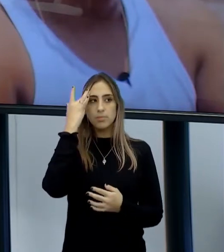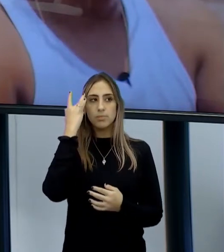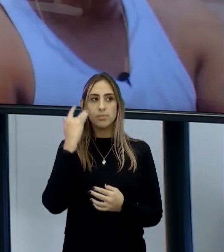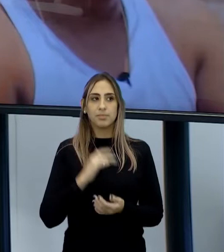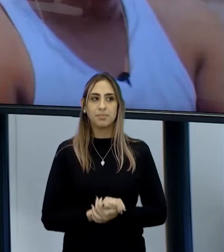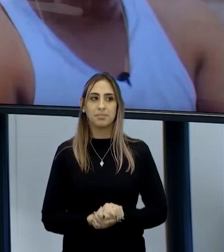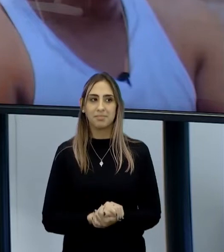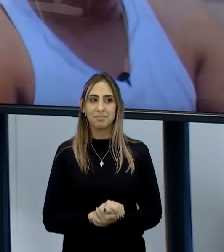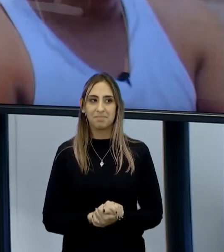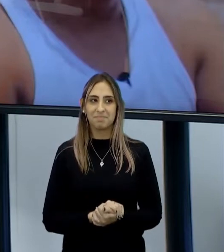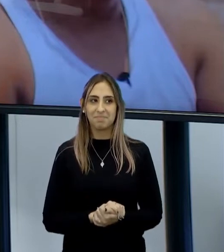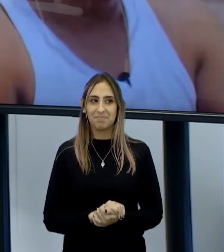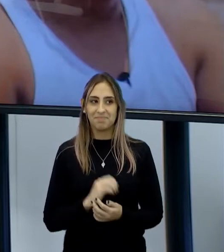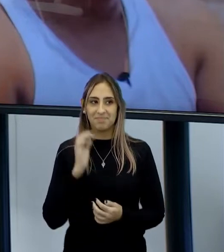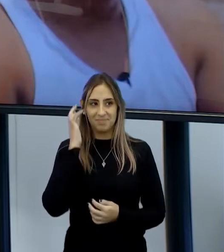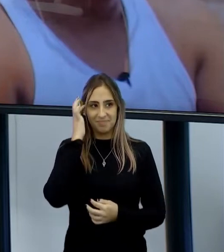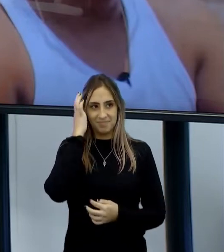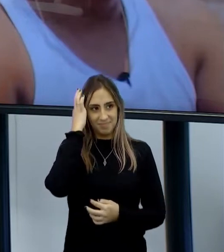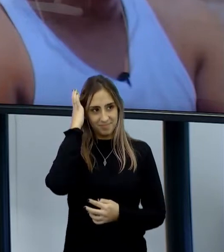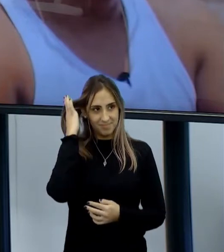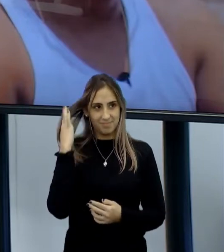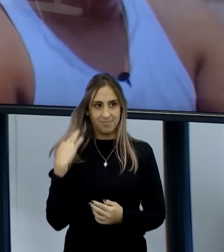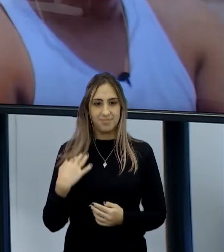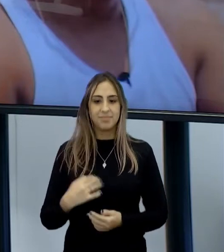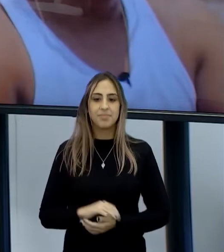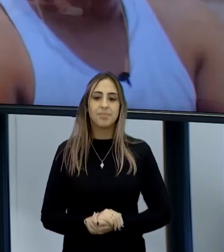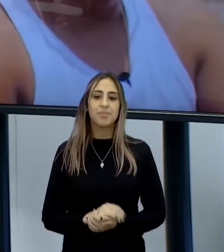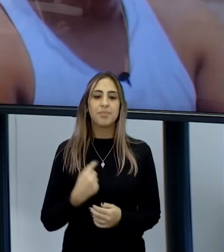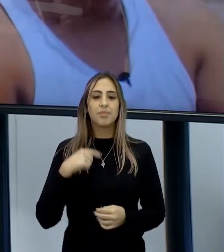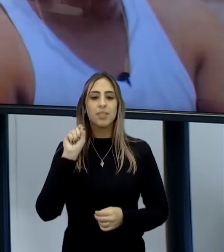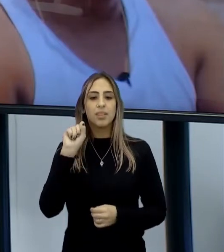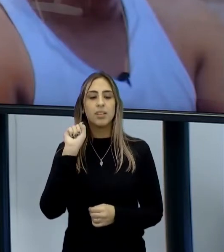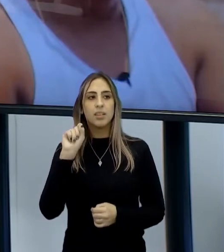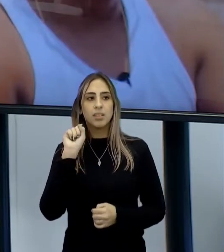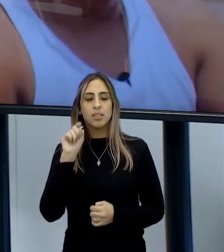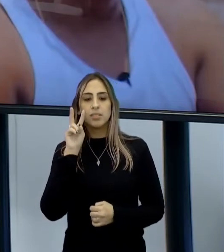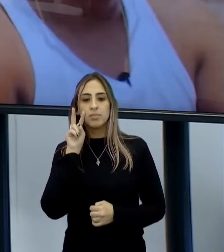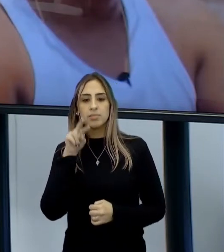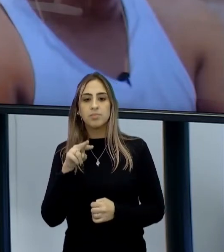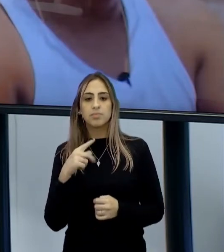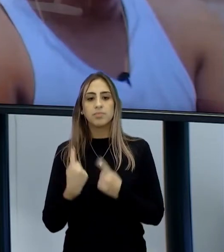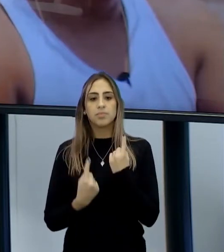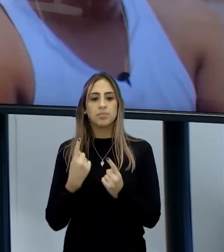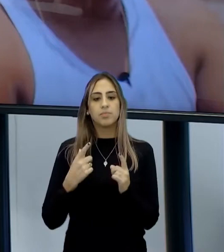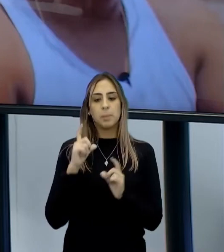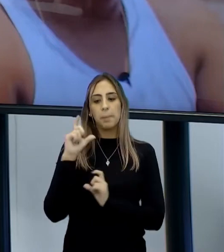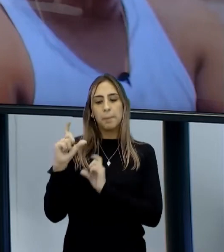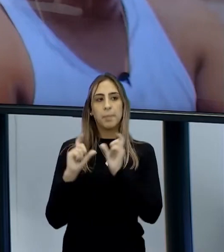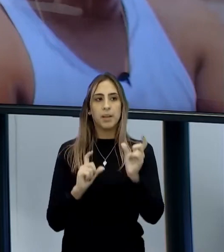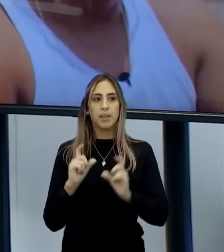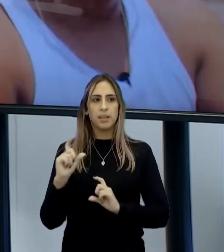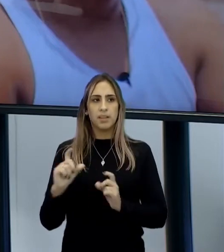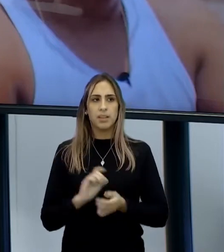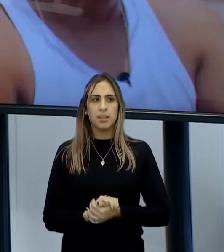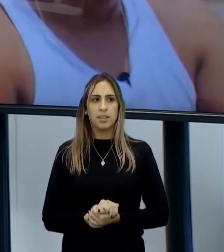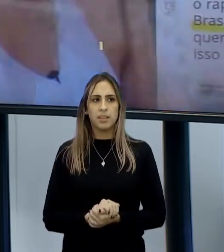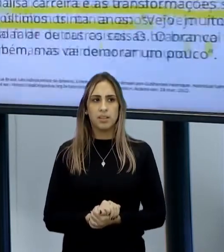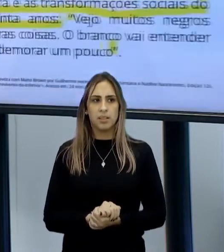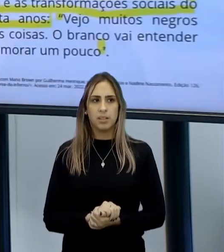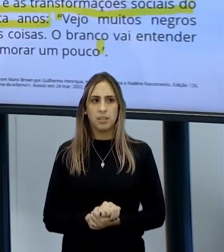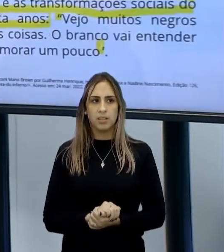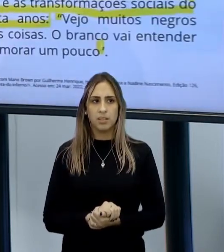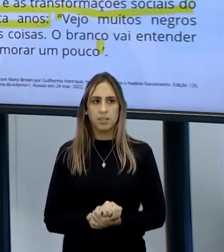o meu contexto naquele momento, o que eu iria reproduzir? Quais seriam as minhas palavras? Como que eu marcaria